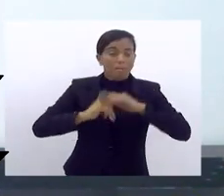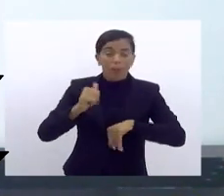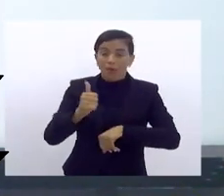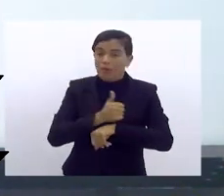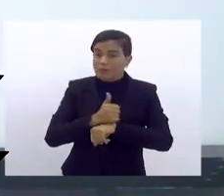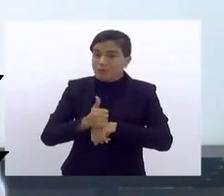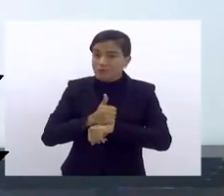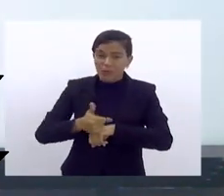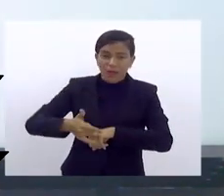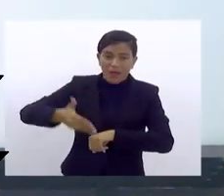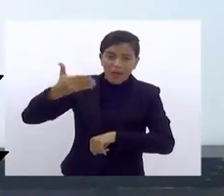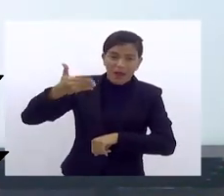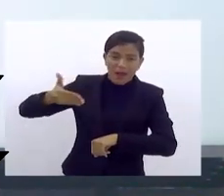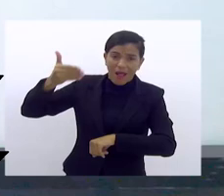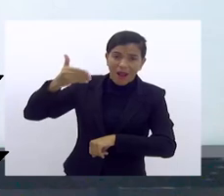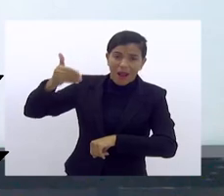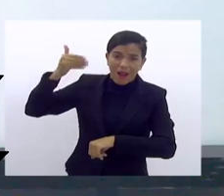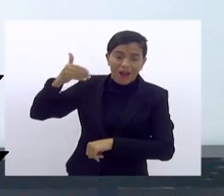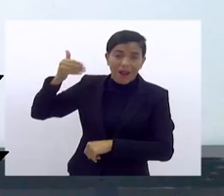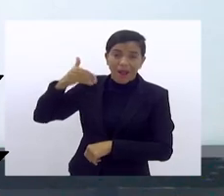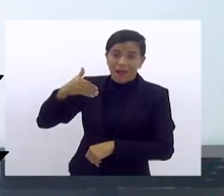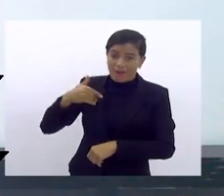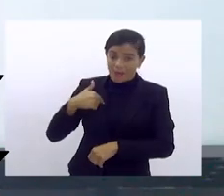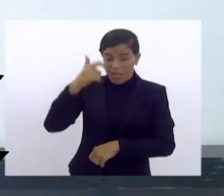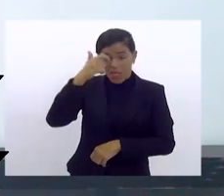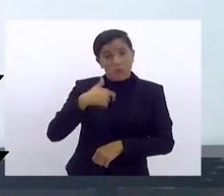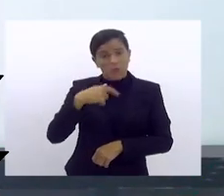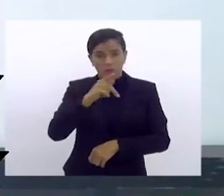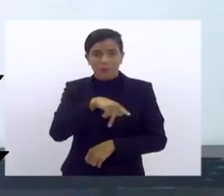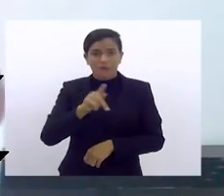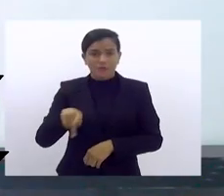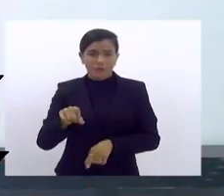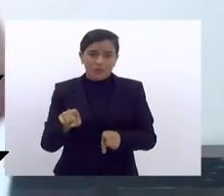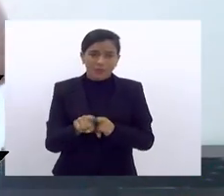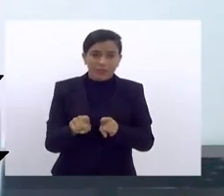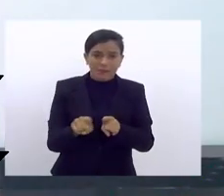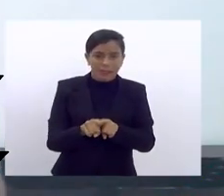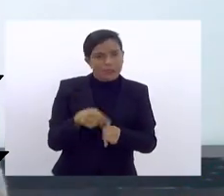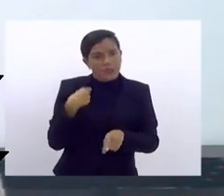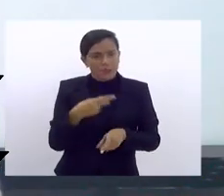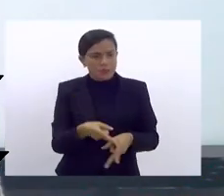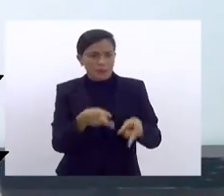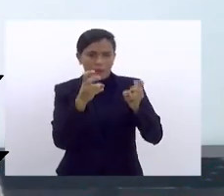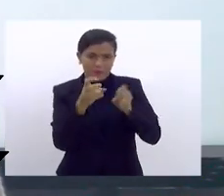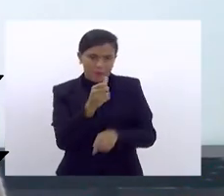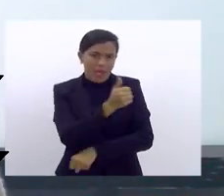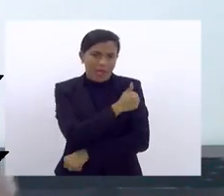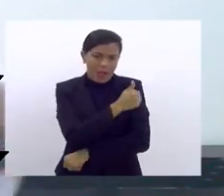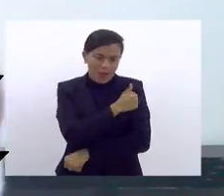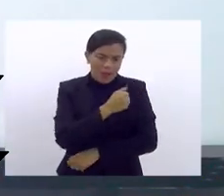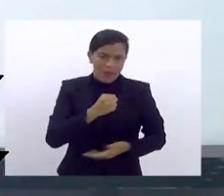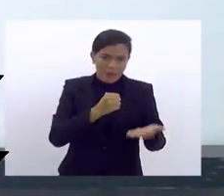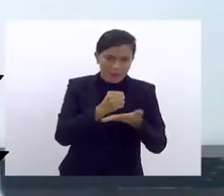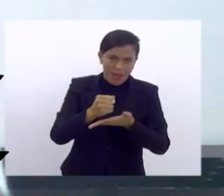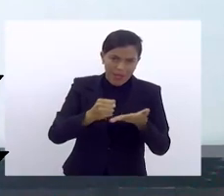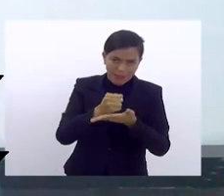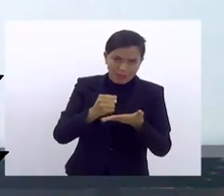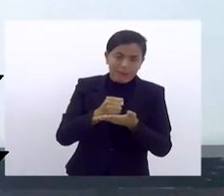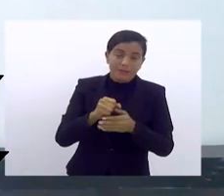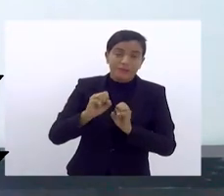que foram nossos professores eu sou professora também então já percebi enquanto aluna da rede básica de ensino